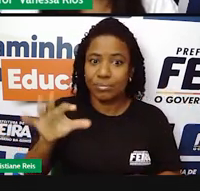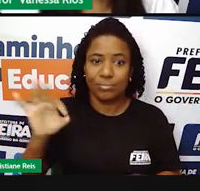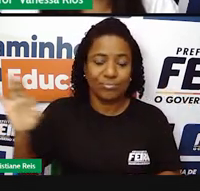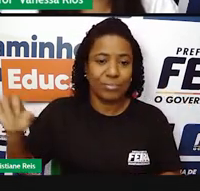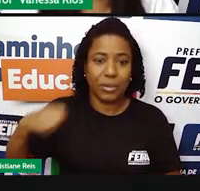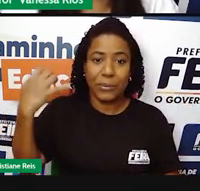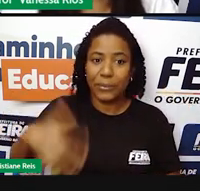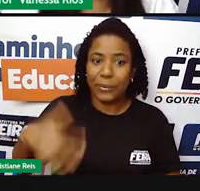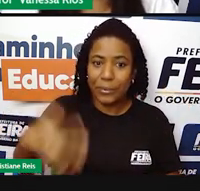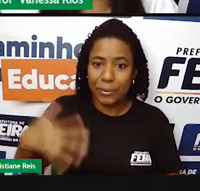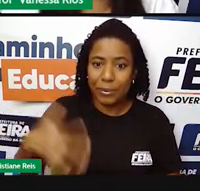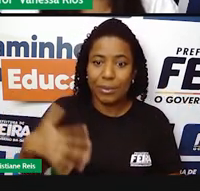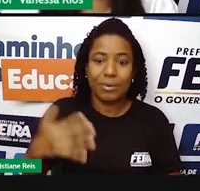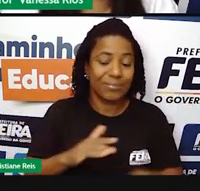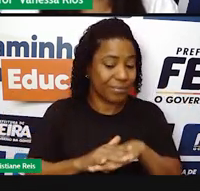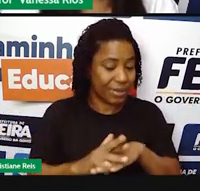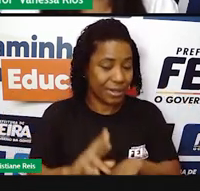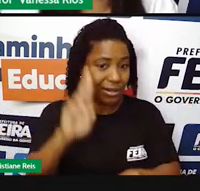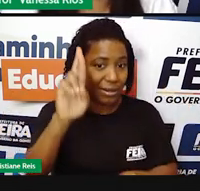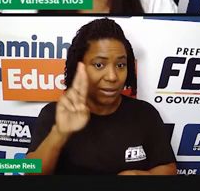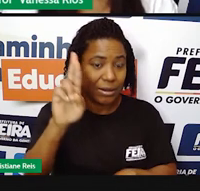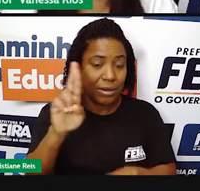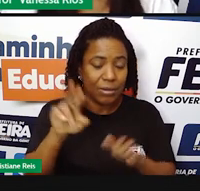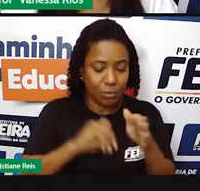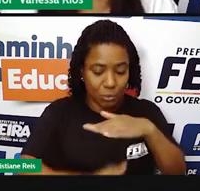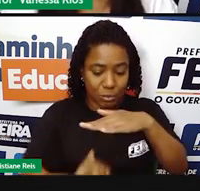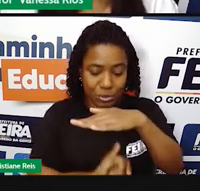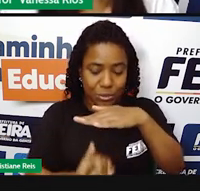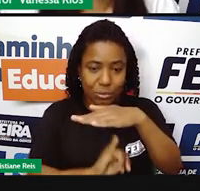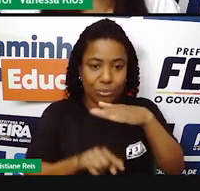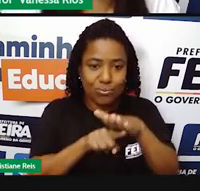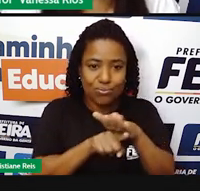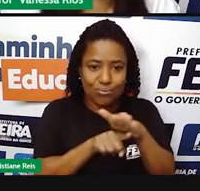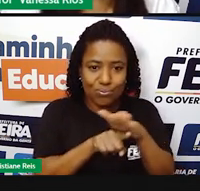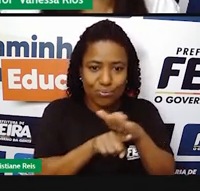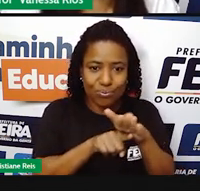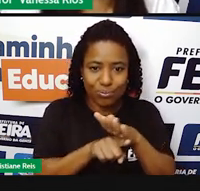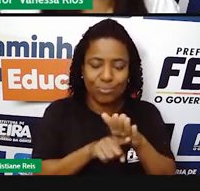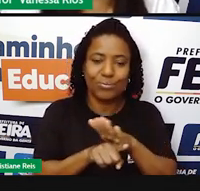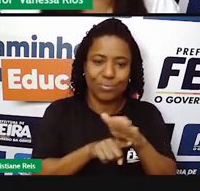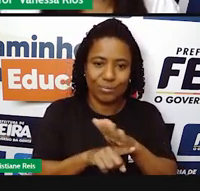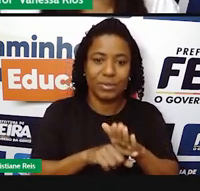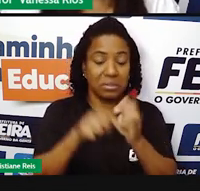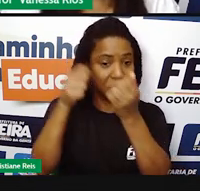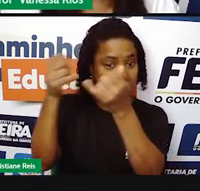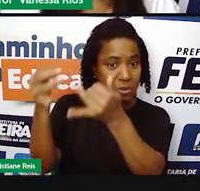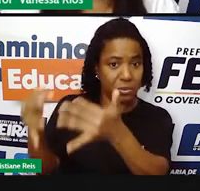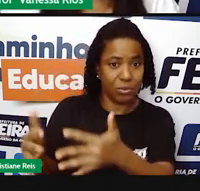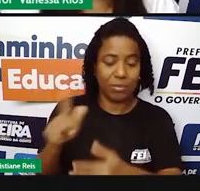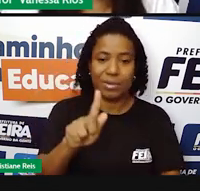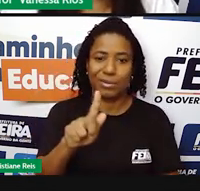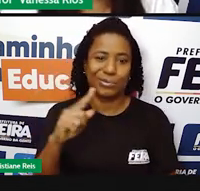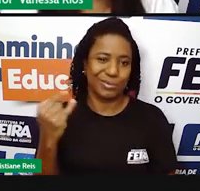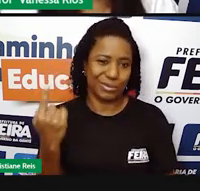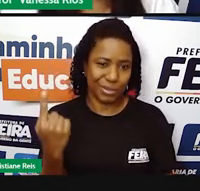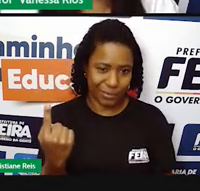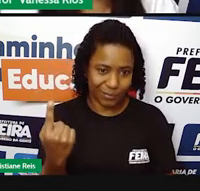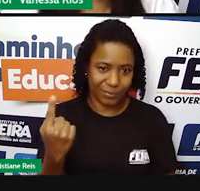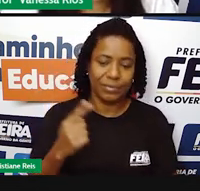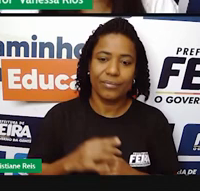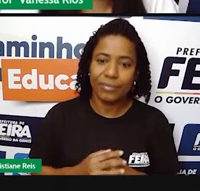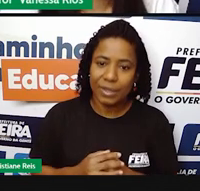um estudo do Instituto Trata Brasil, obtido pelo G1. O desperdício é causado por vazamentos